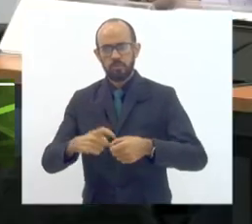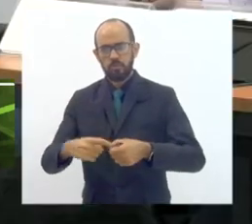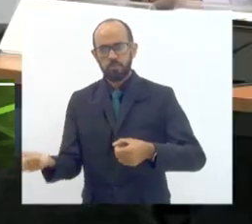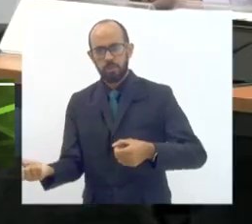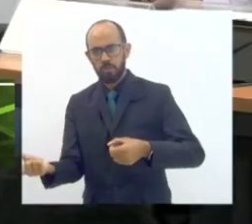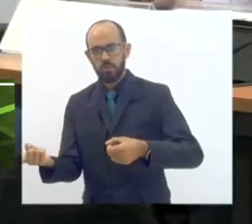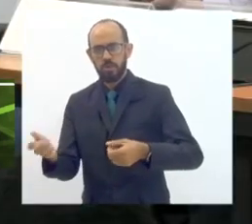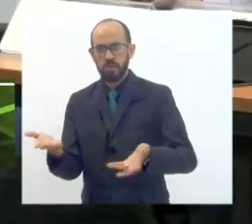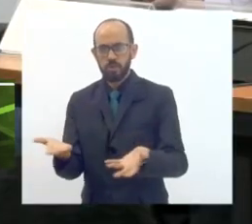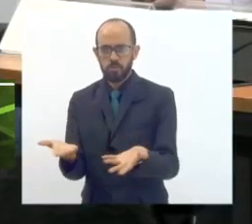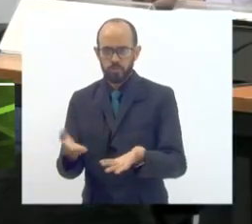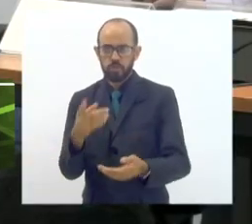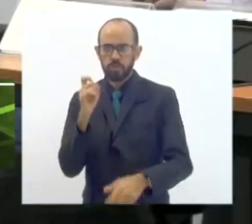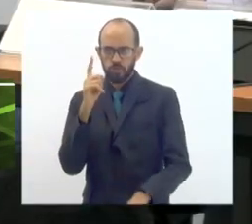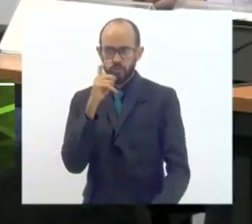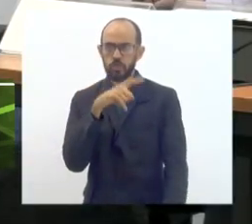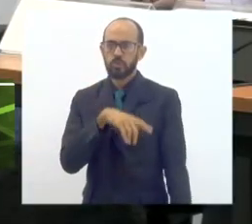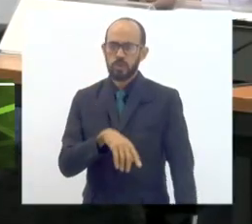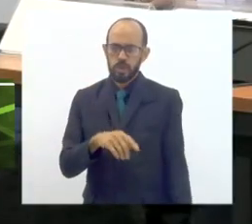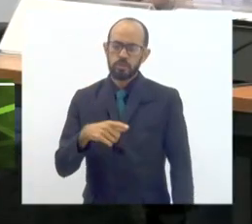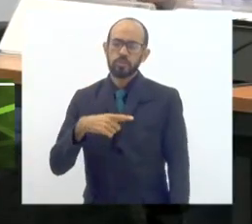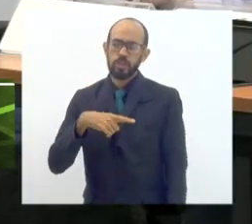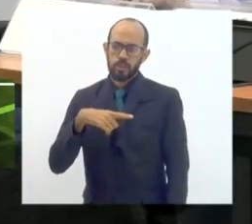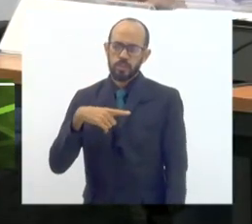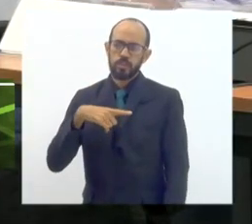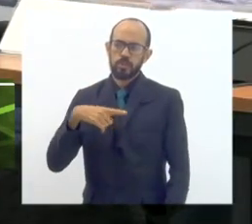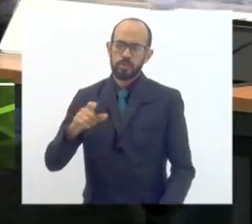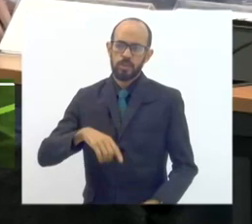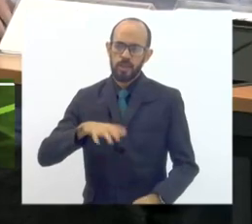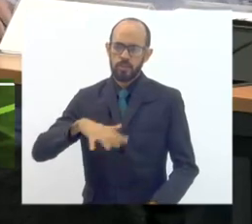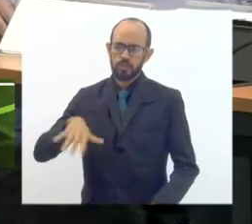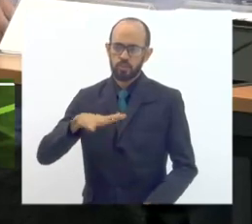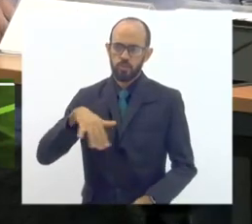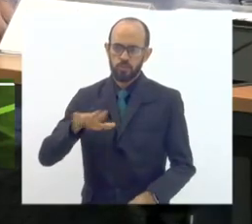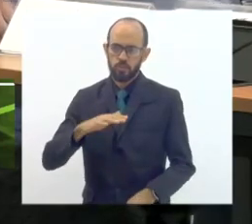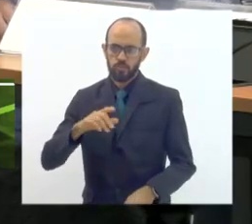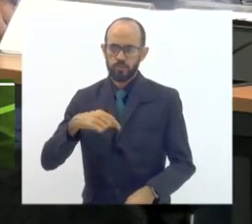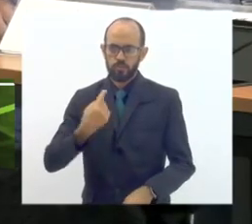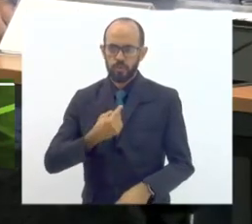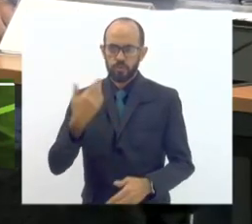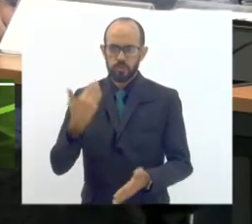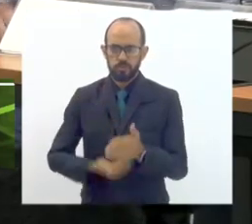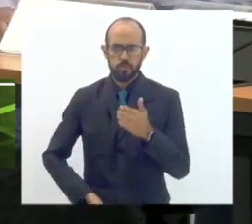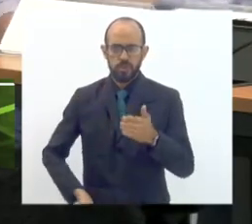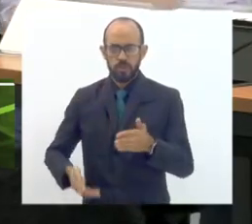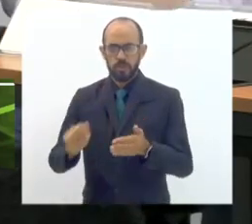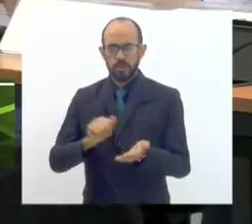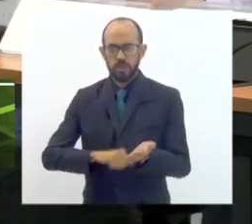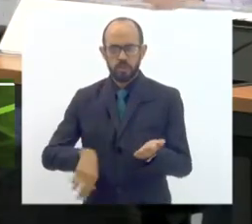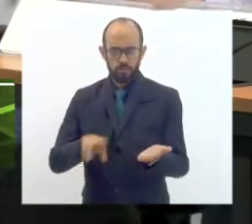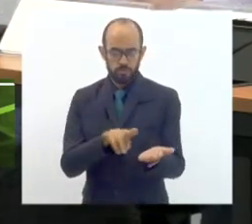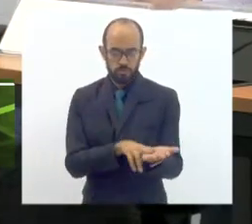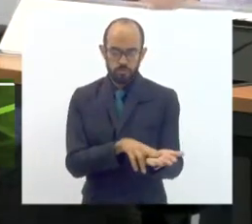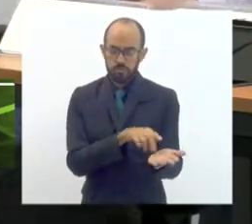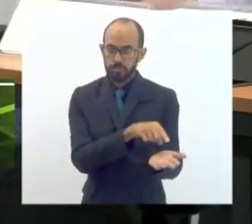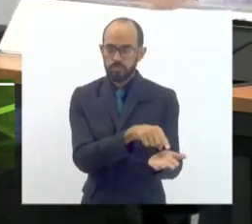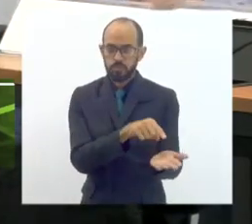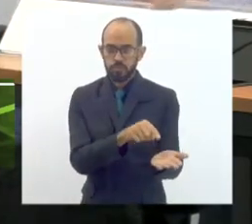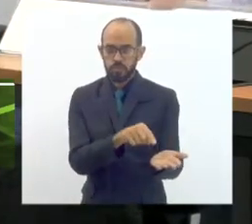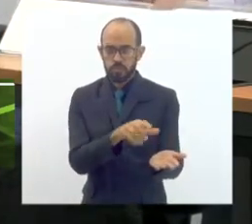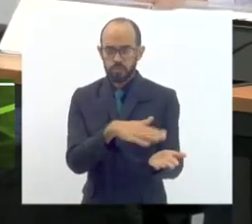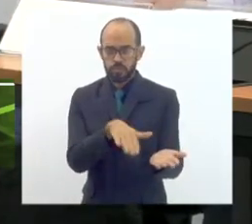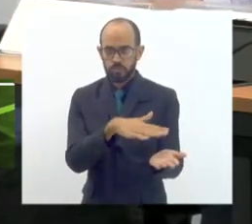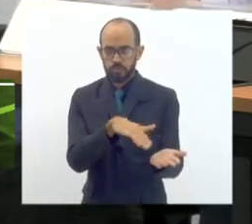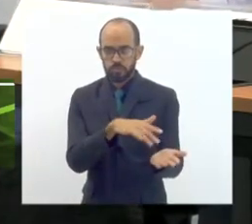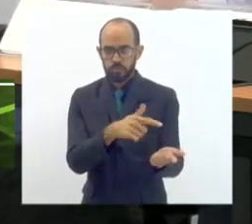com essa grande dificuldade na região. Estamos perdendo pacientes por essa questão